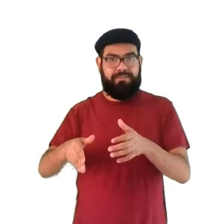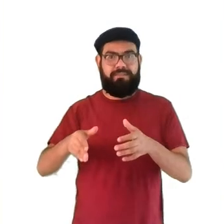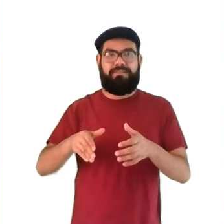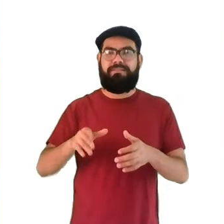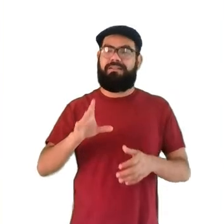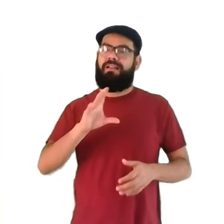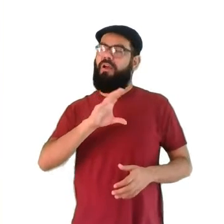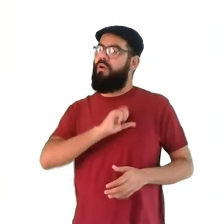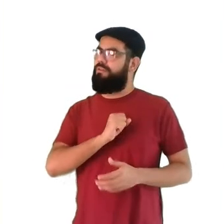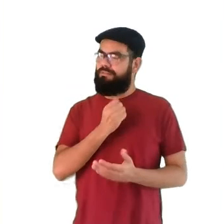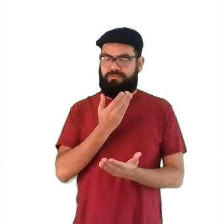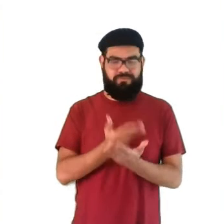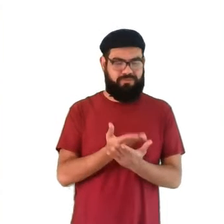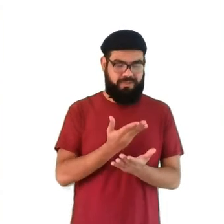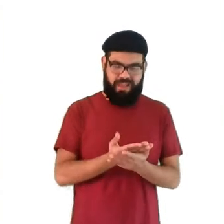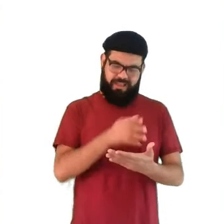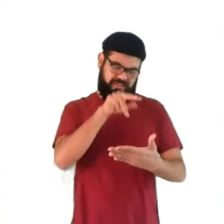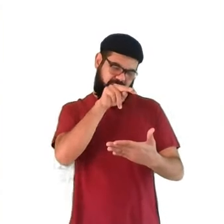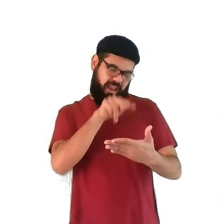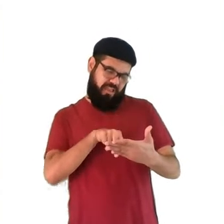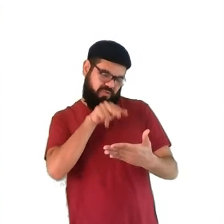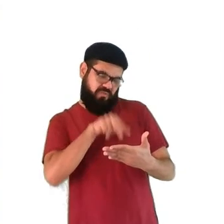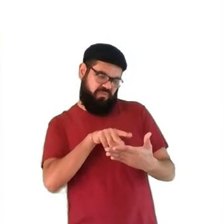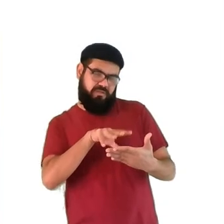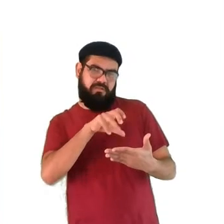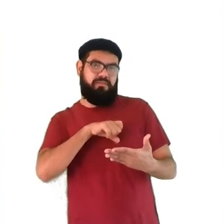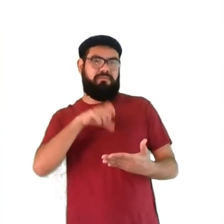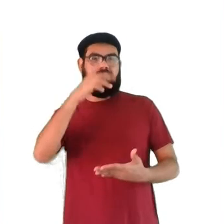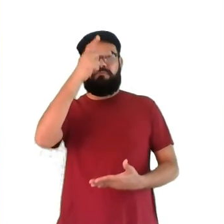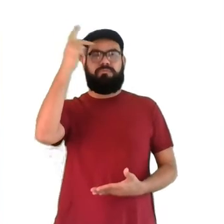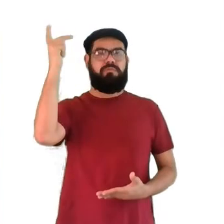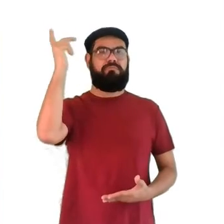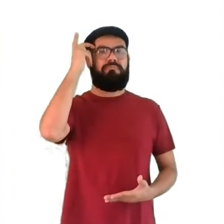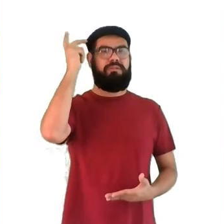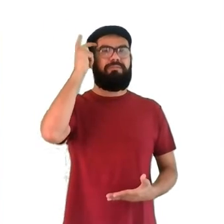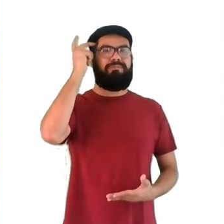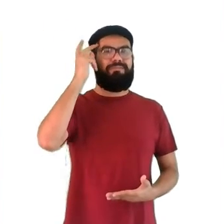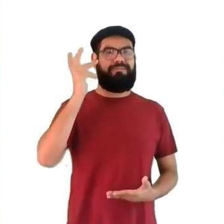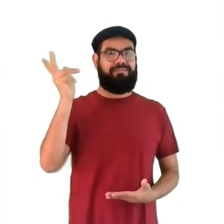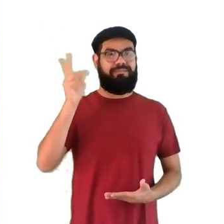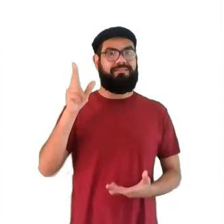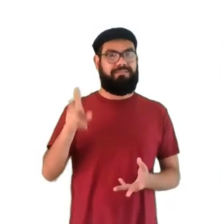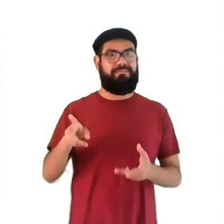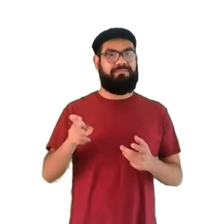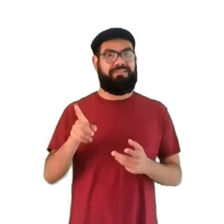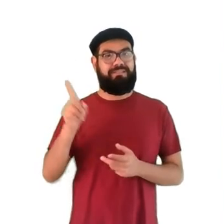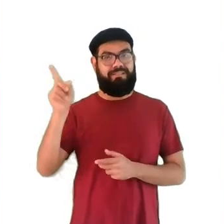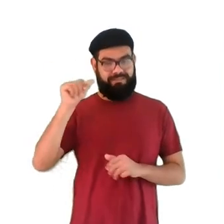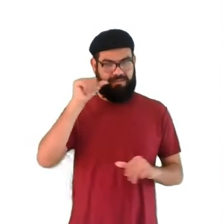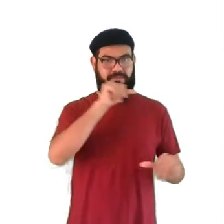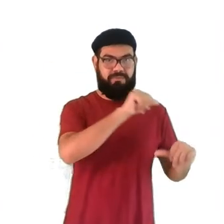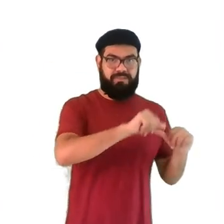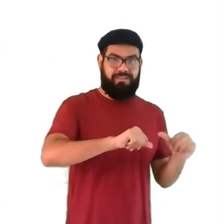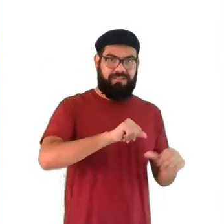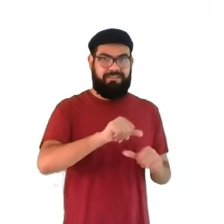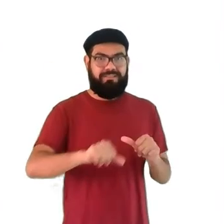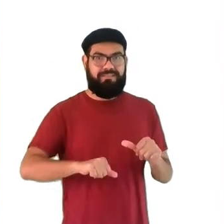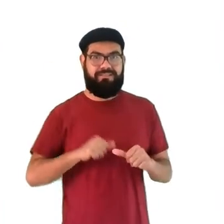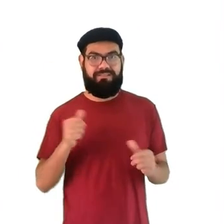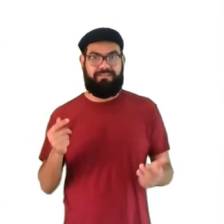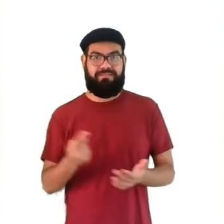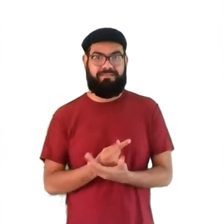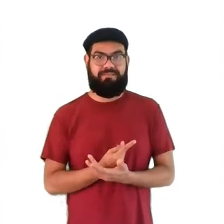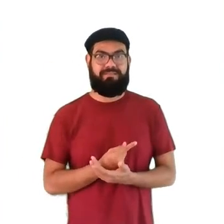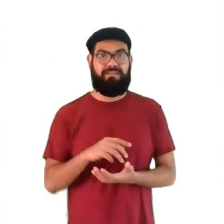estudos, da leitura e assim por diante. Então, aí a gente já percebe essas grandes mudanças aí no nosso adulto